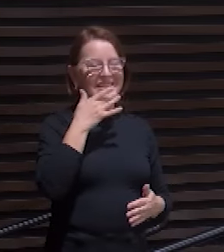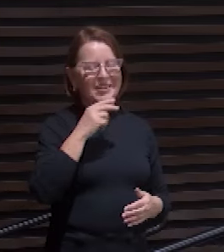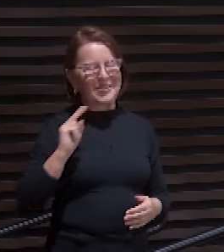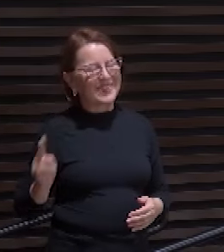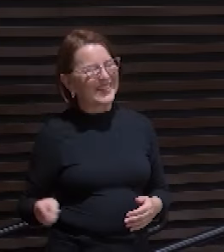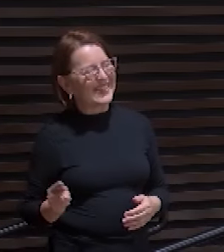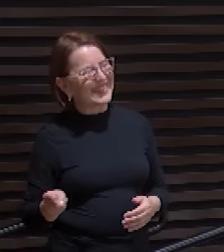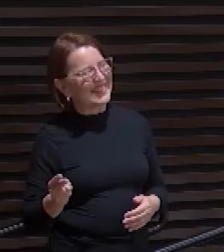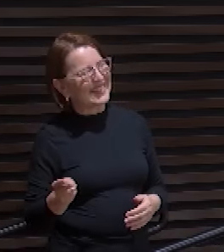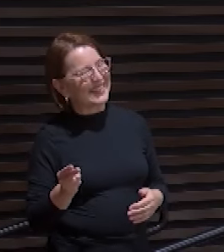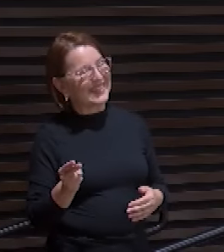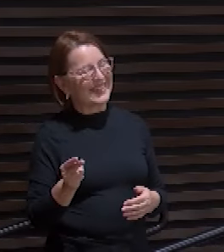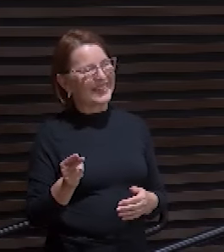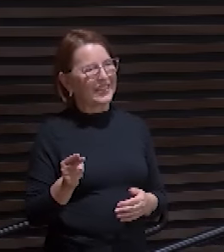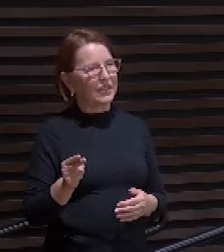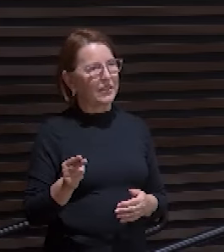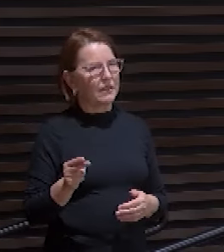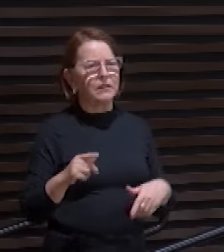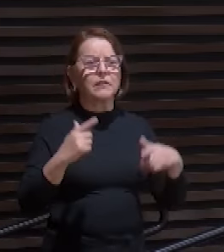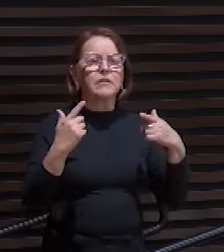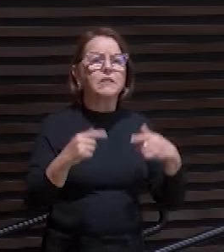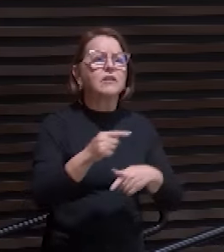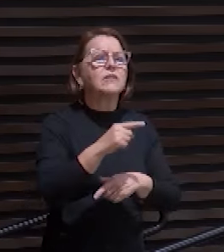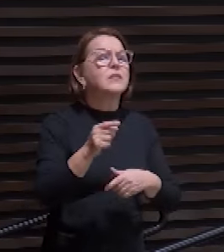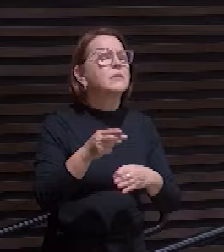perpetuamente. Onde você está buscando alegria?